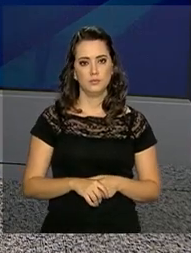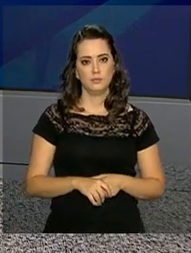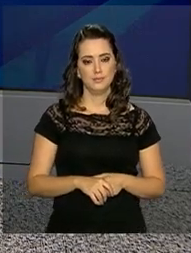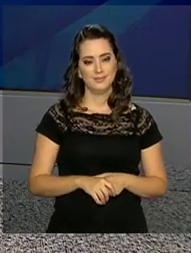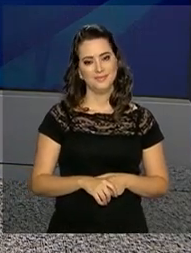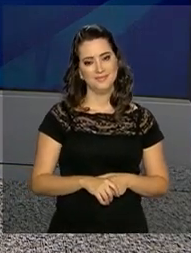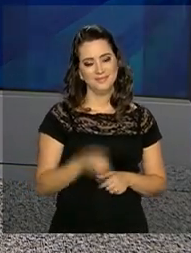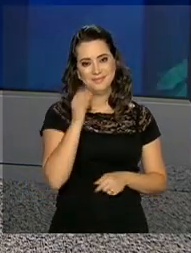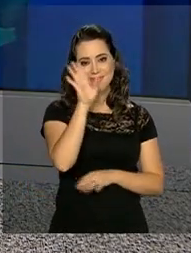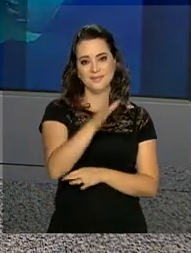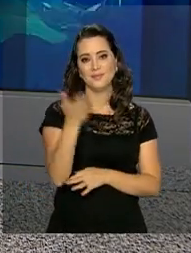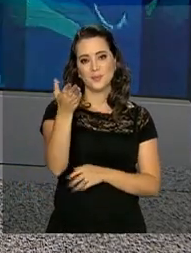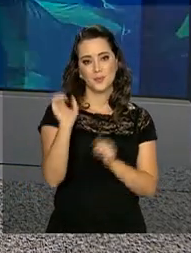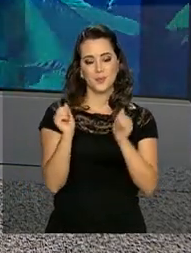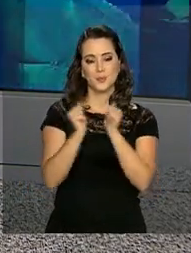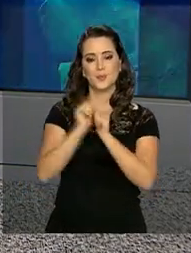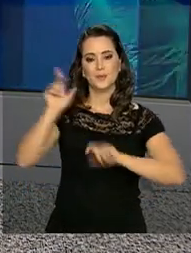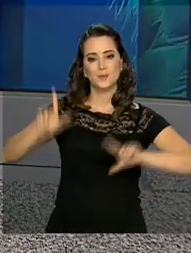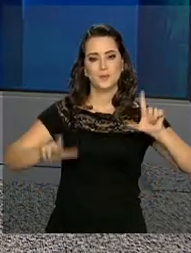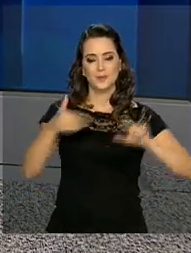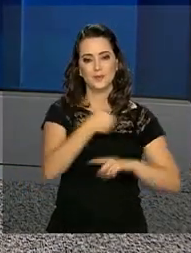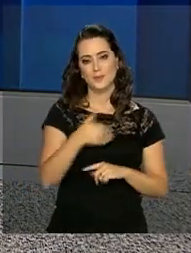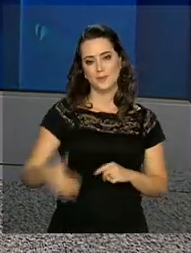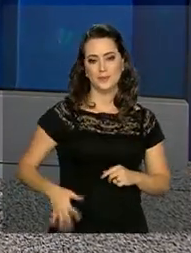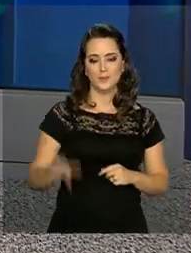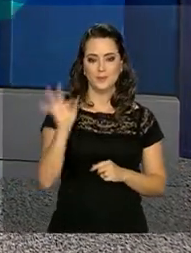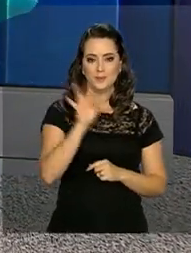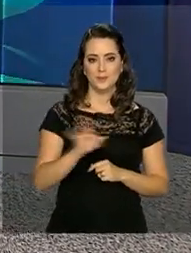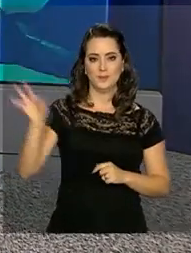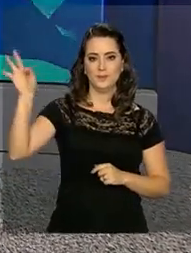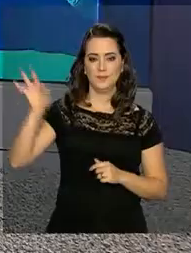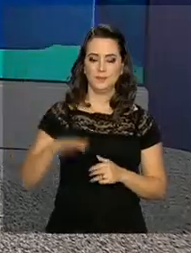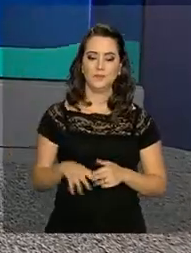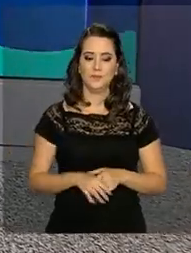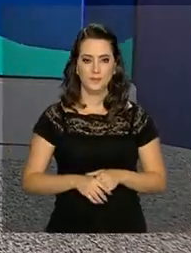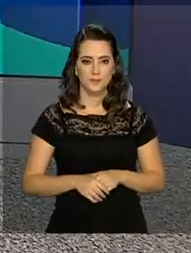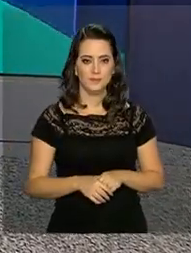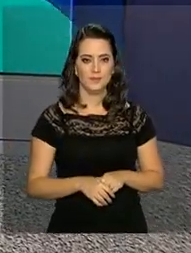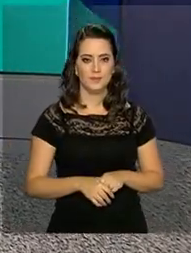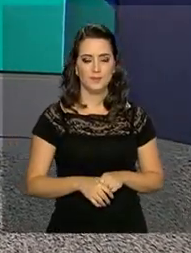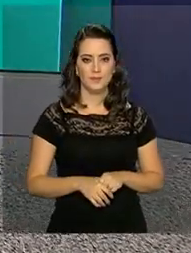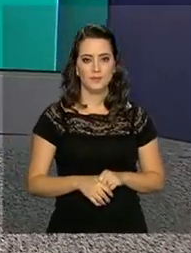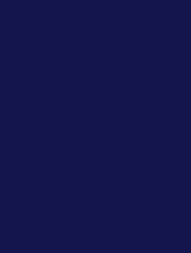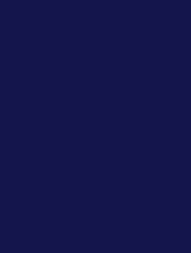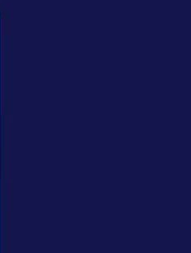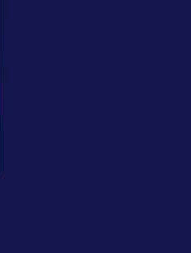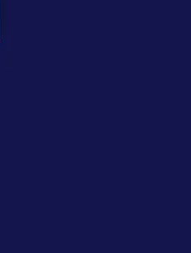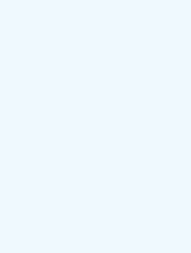61998678787. Uma boa tarde para você e continue com a gente aqui na NBR, a TV do Governo Federal.